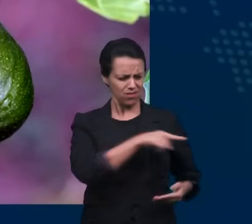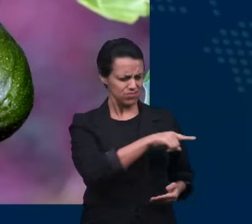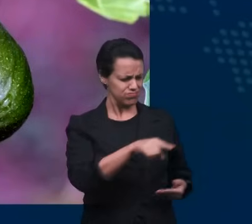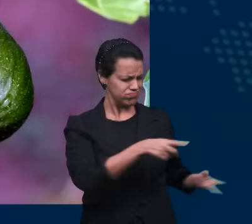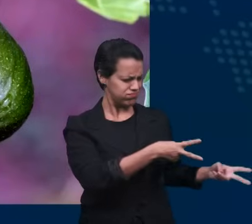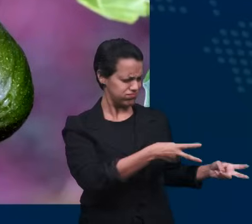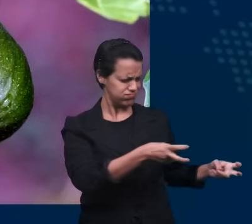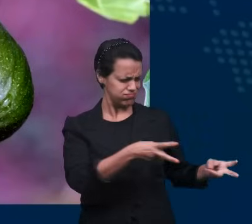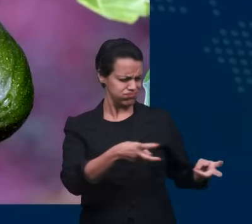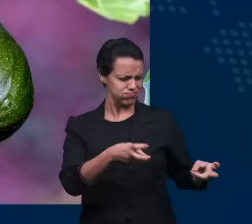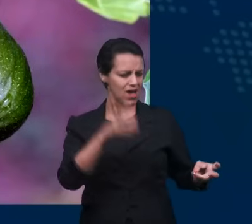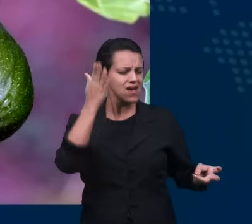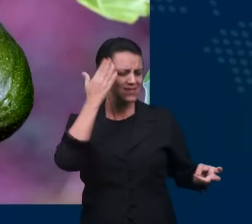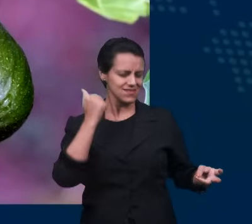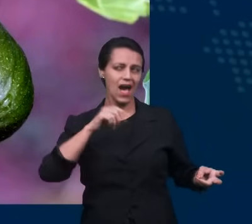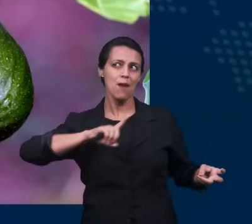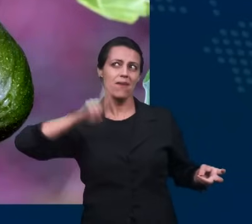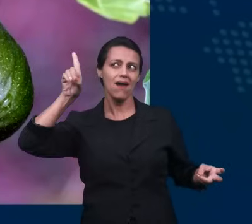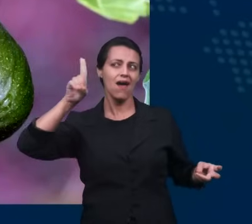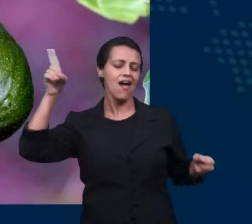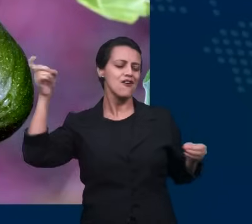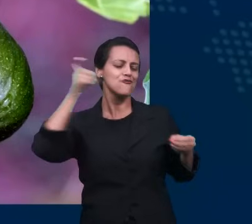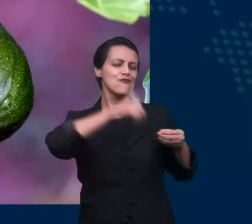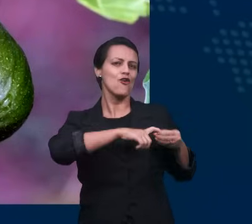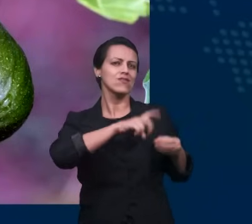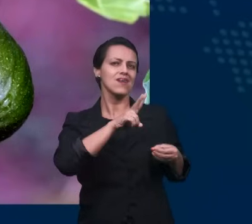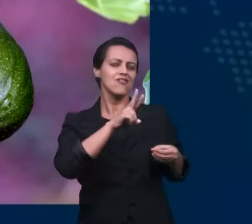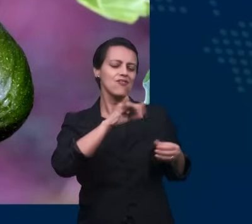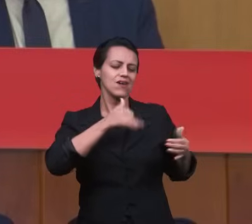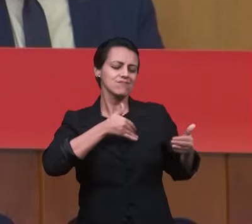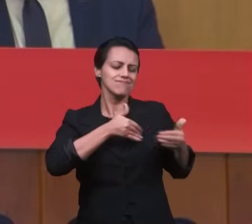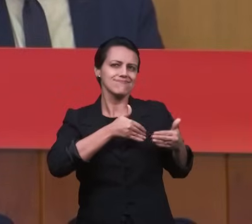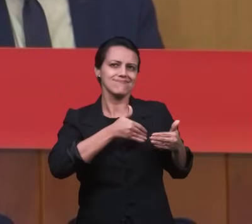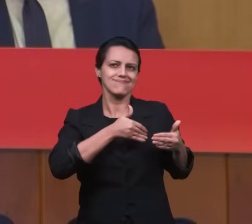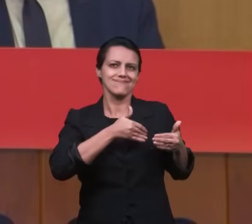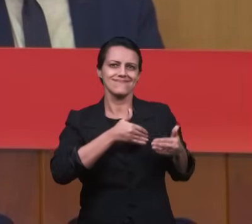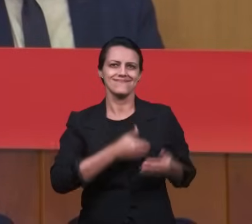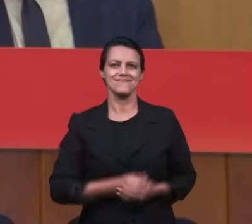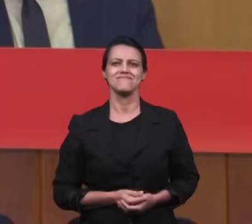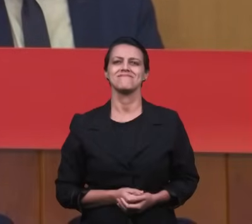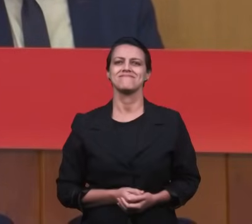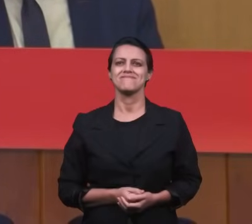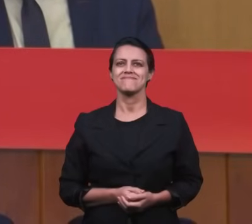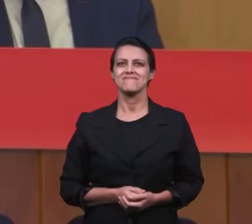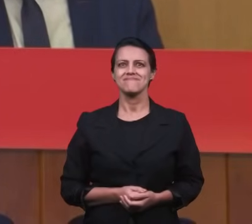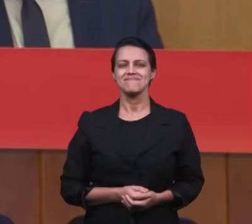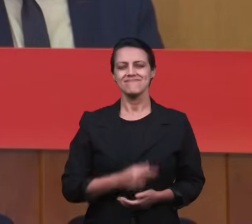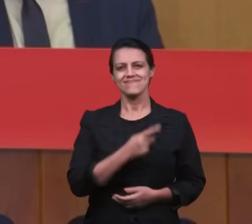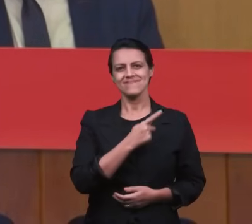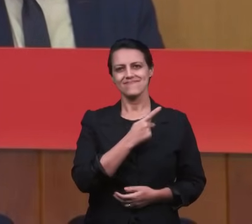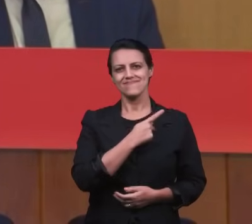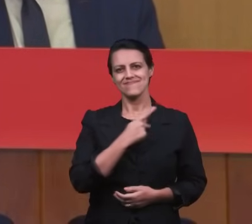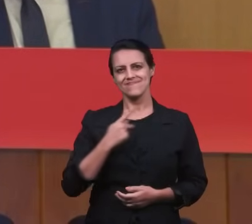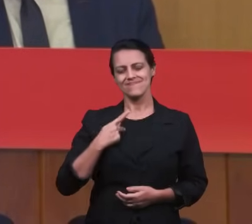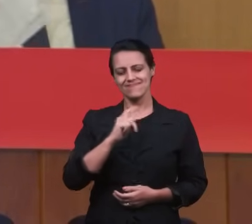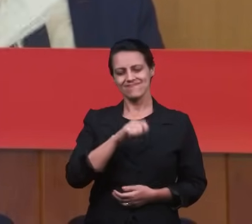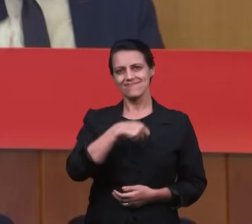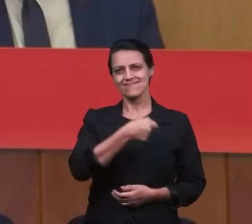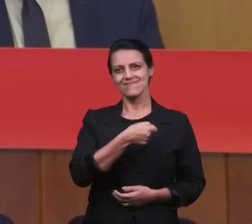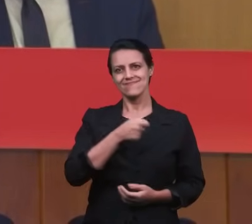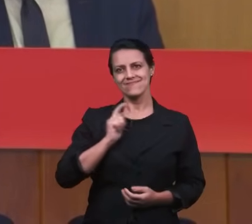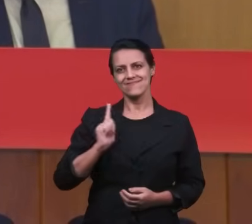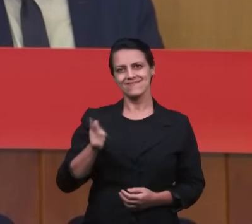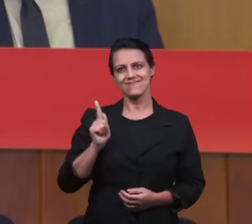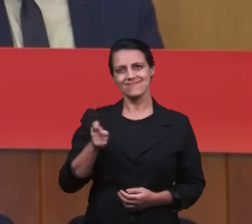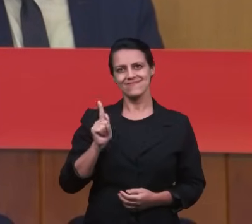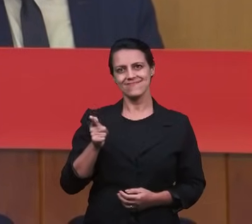ele está próximo às portas. Pastor, aleluia. Pastor Gideuti vai detalhar esse assunto de